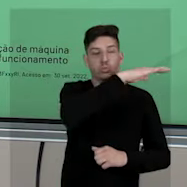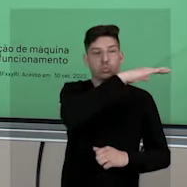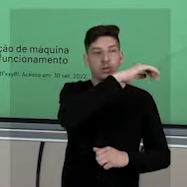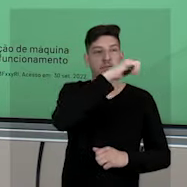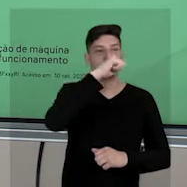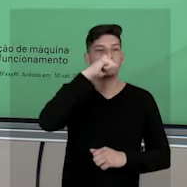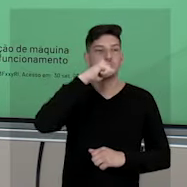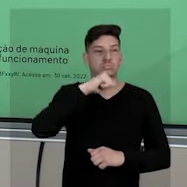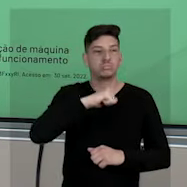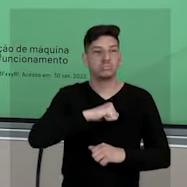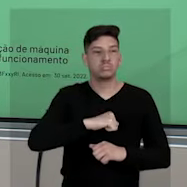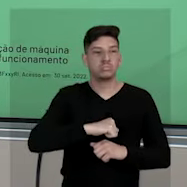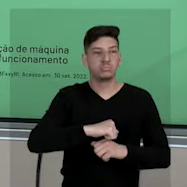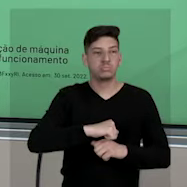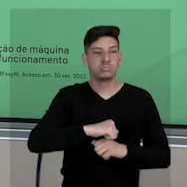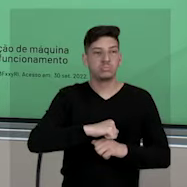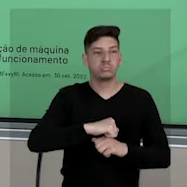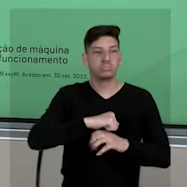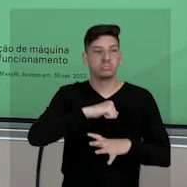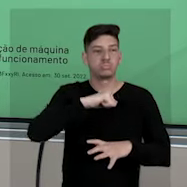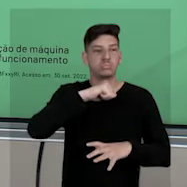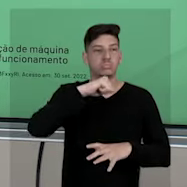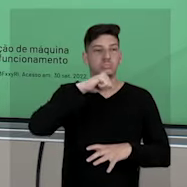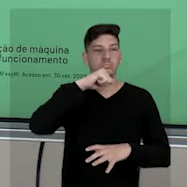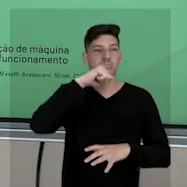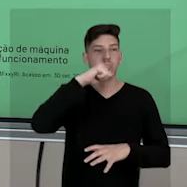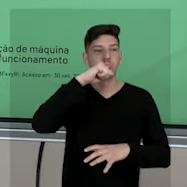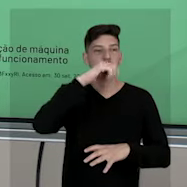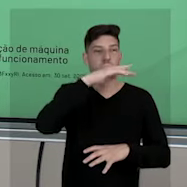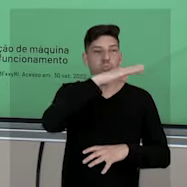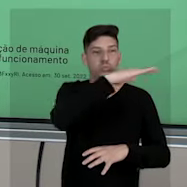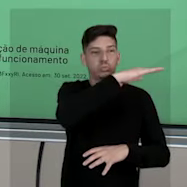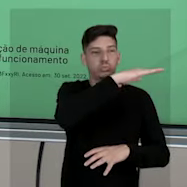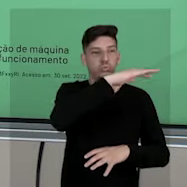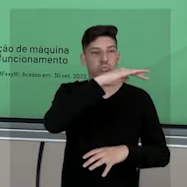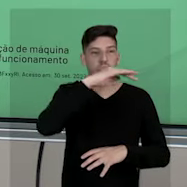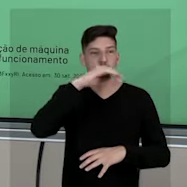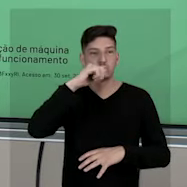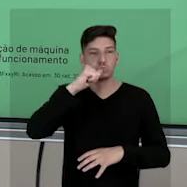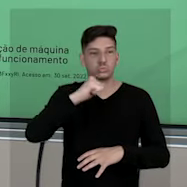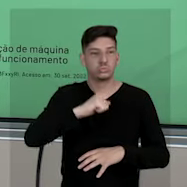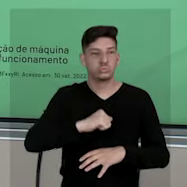daqueles gases da combustão. Vai ser expulso ali daquele processo.